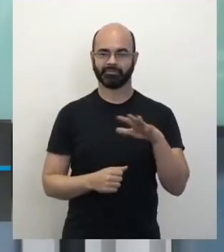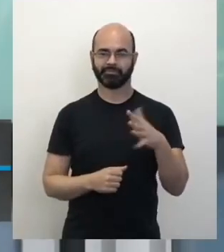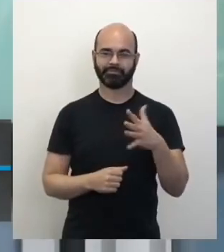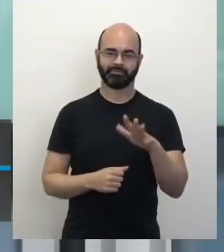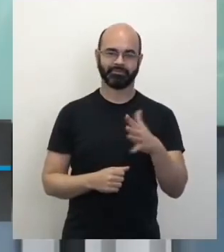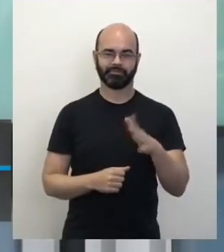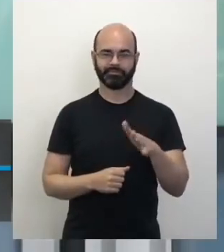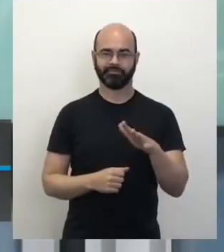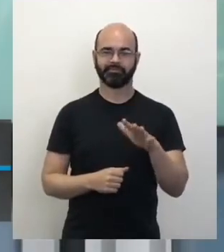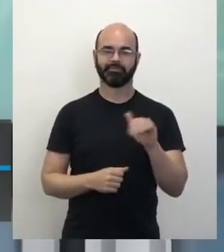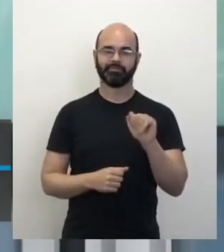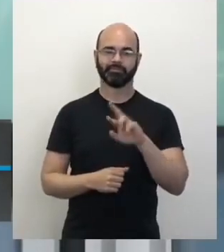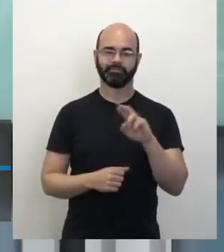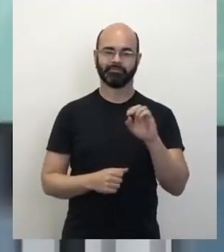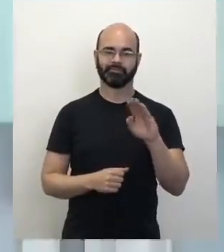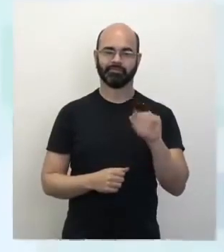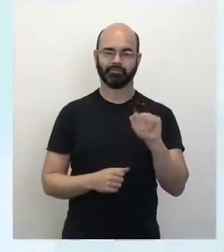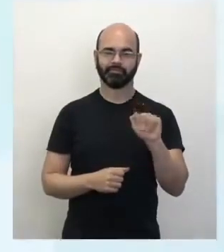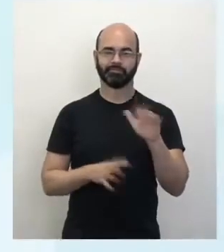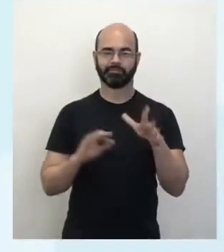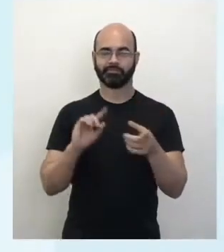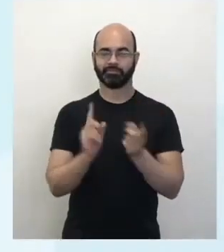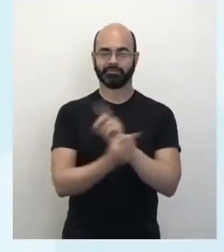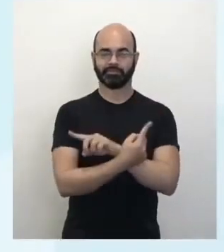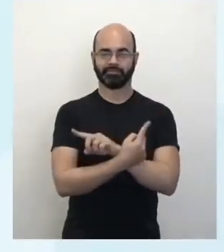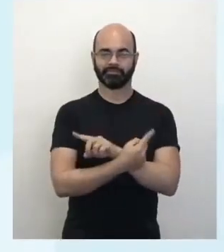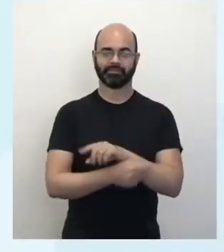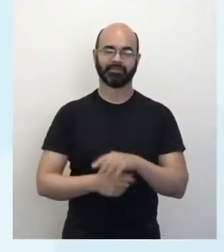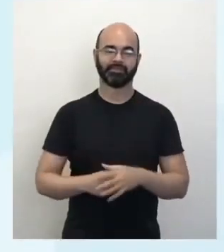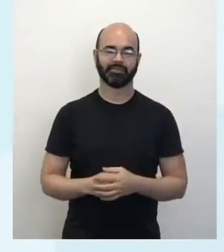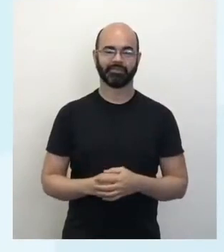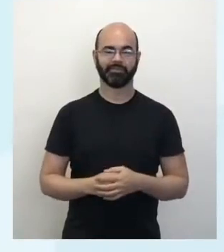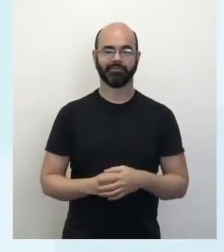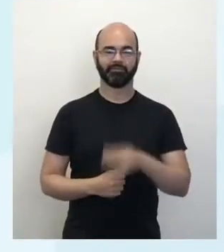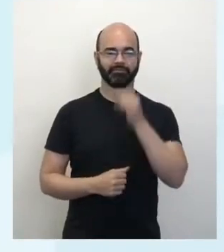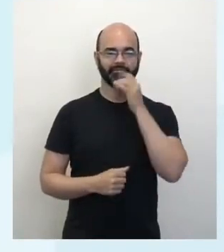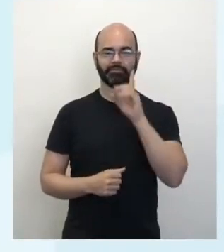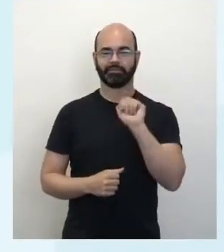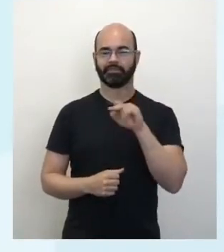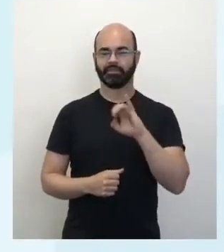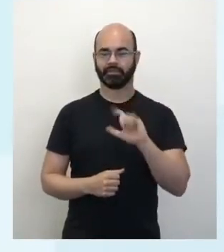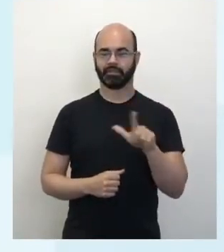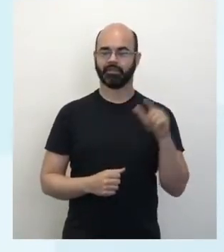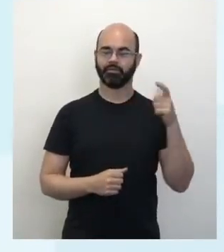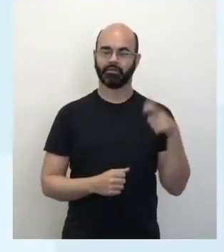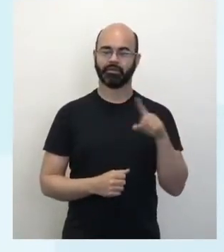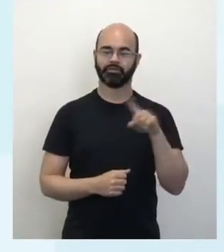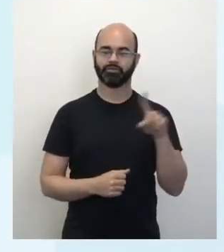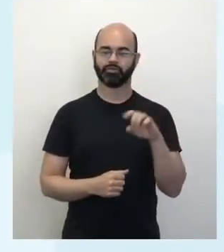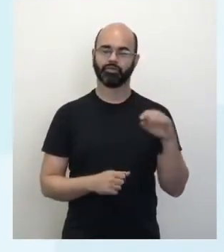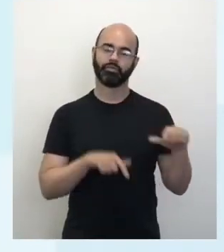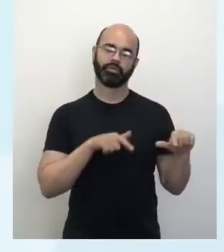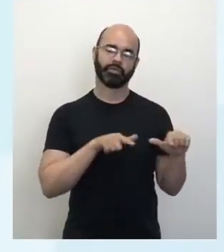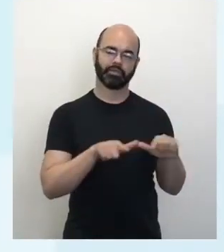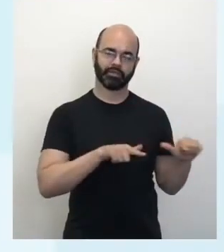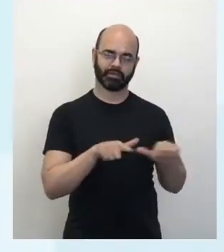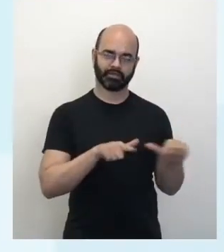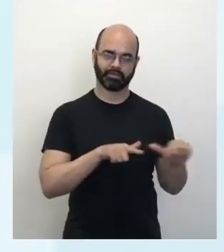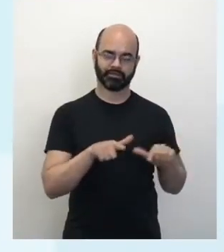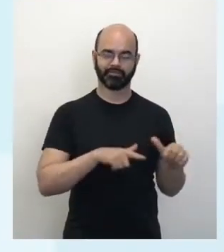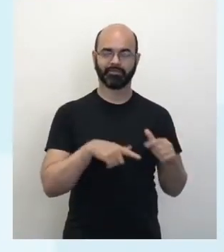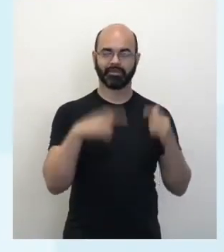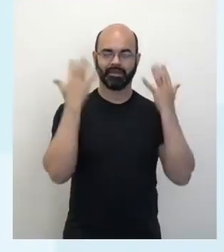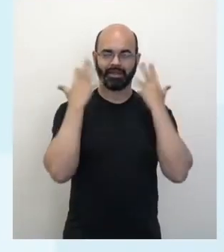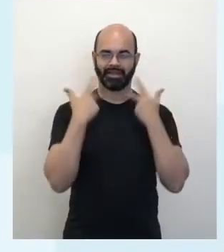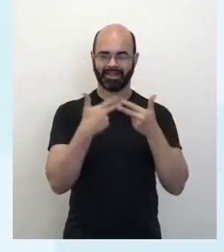a ideia das arrobas, só que o caminho contrário. Pode pôr na telinha? Então, o Daniel trabalha aí num zoológico e cuida da comida dos leões. Sabe o